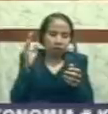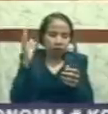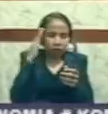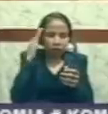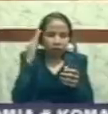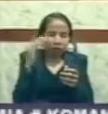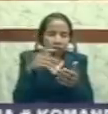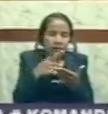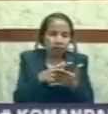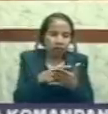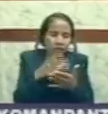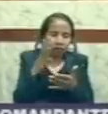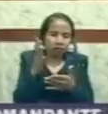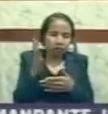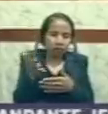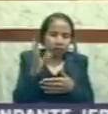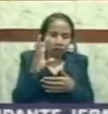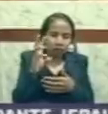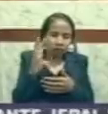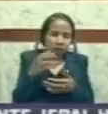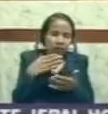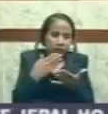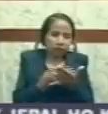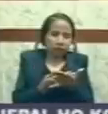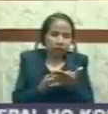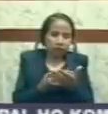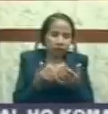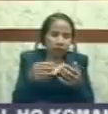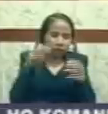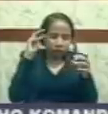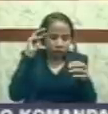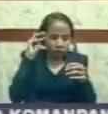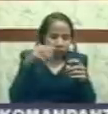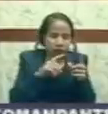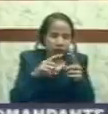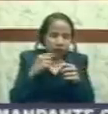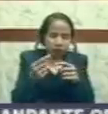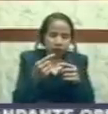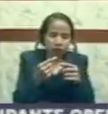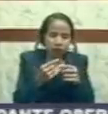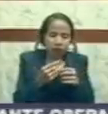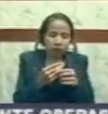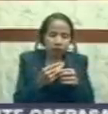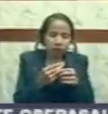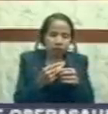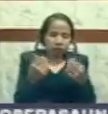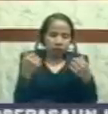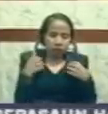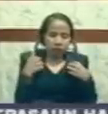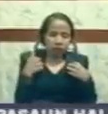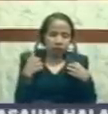proposta 56 de DIAC. O ministro Hatete Rehan ia ona